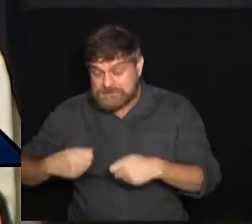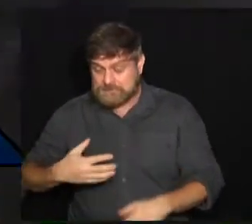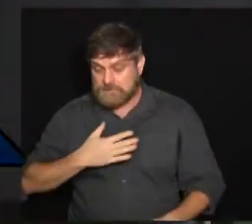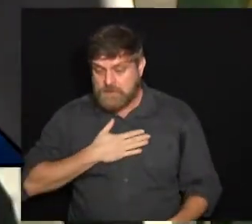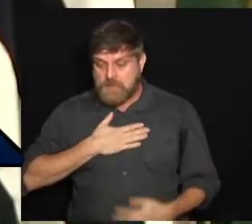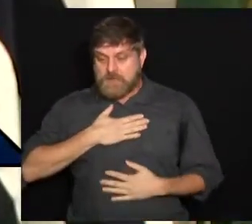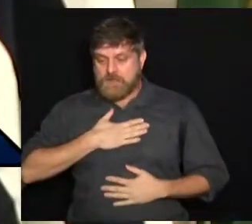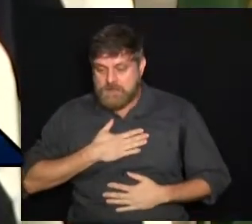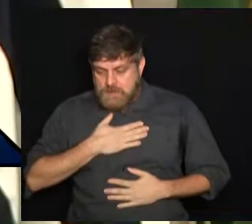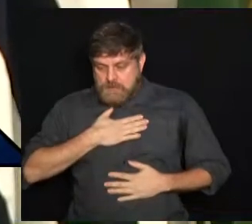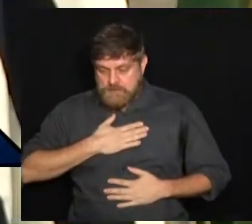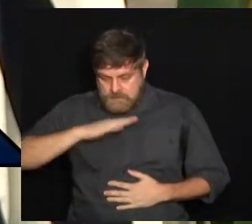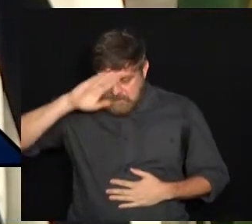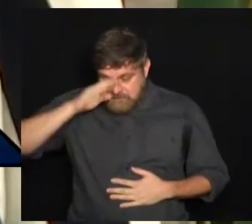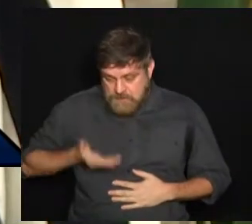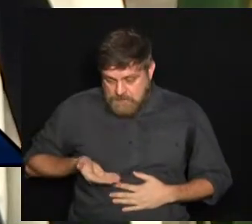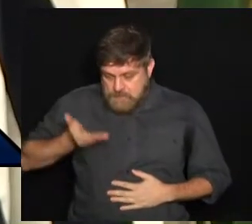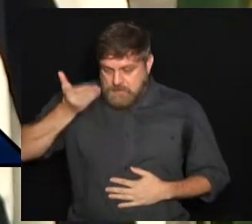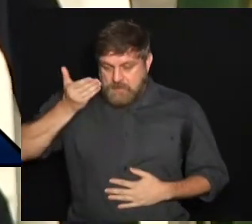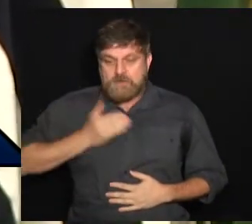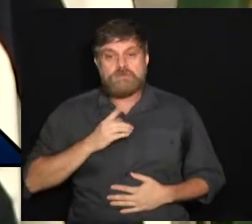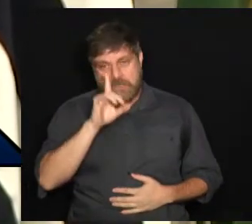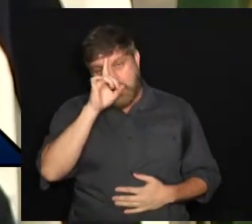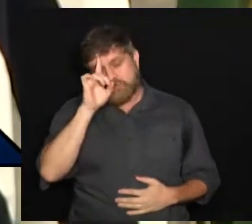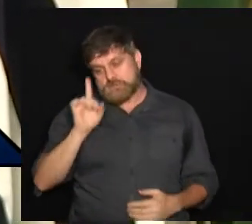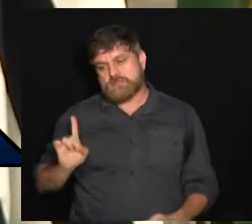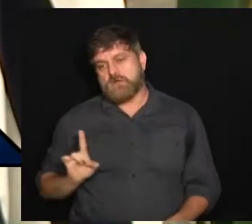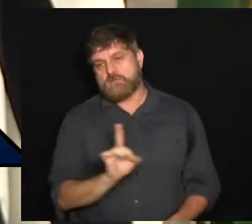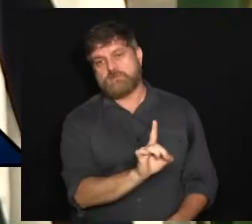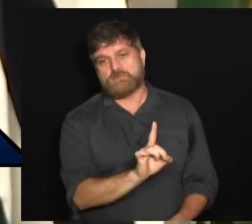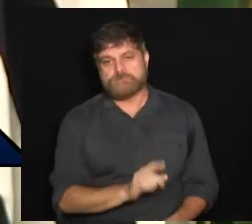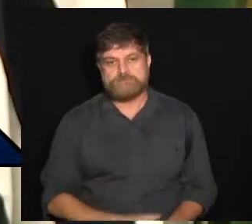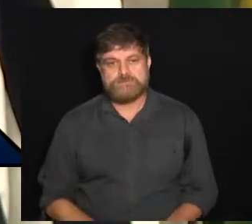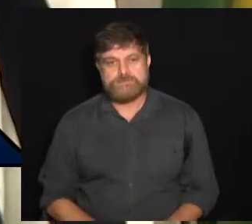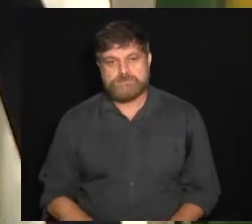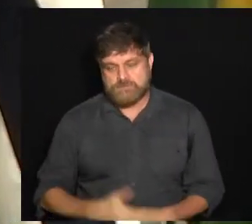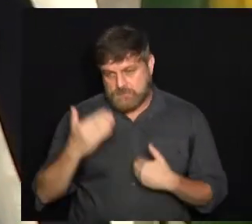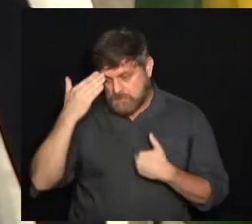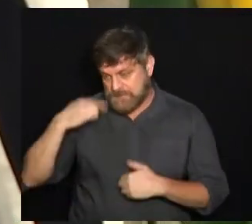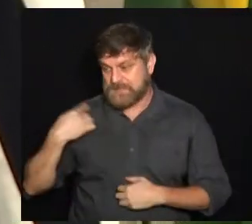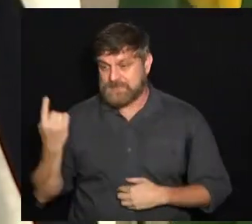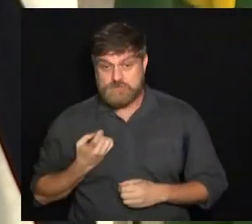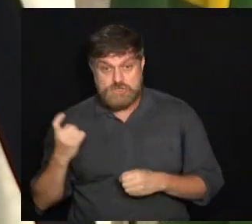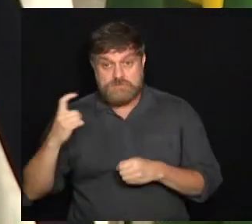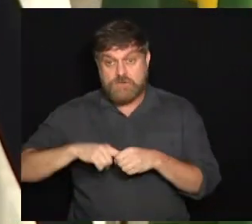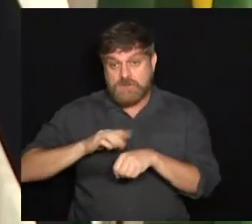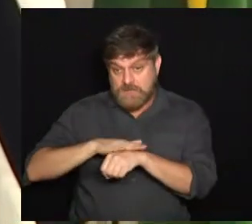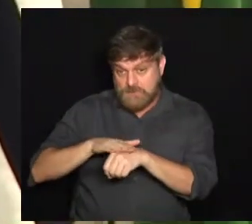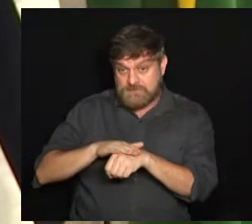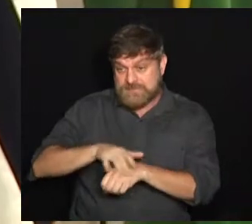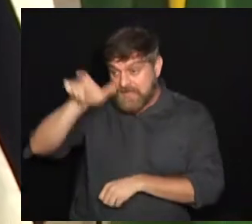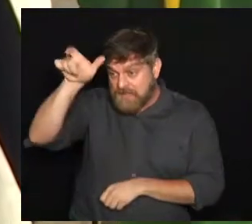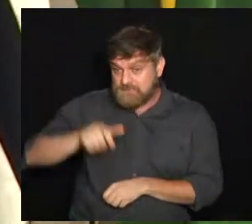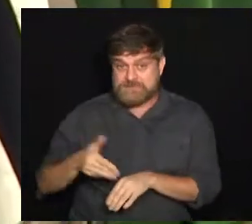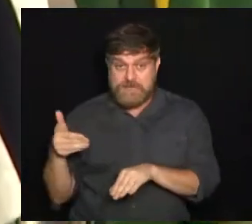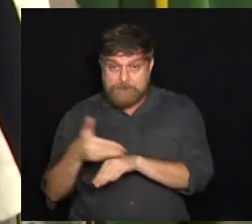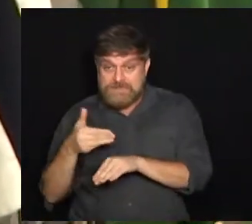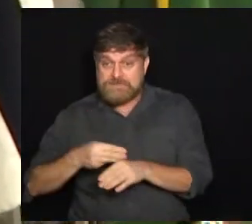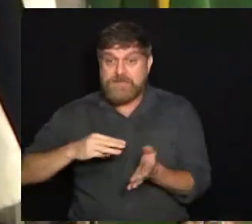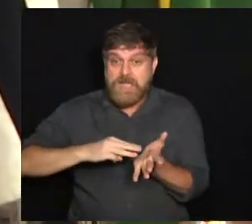de ar, febre muito alta, muito cansaço, hospital. Ok, vereador, obrigada. E a gente volta a conversar, já que o senhor é membro da